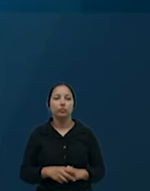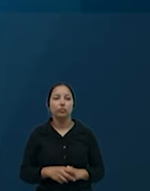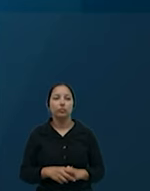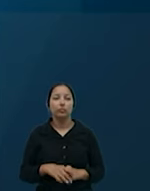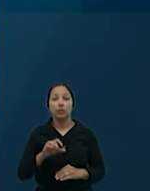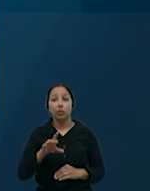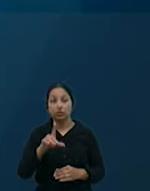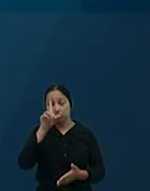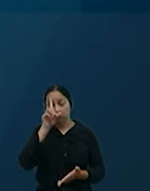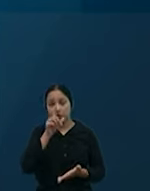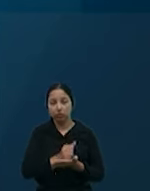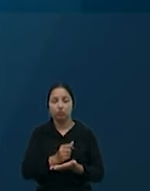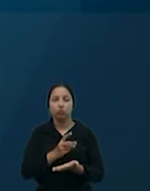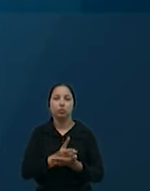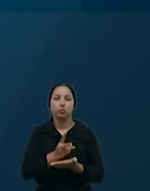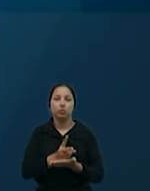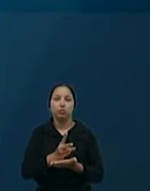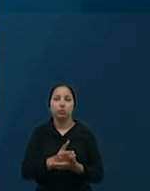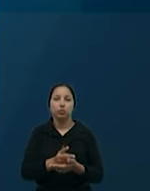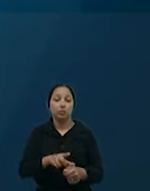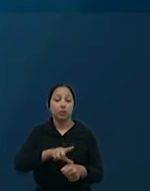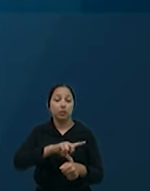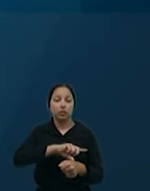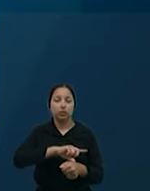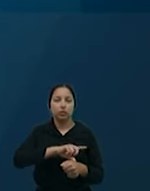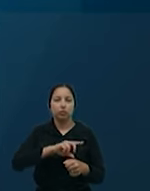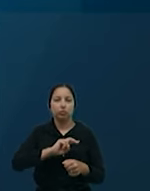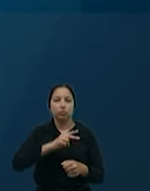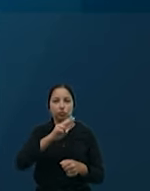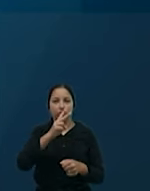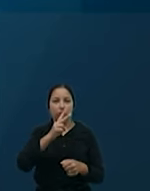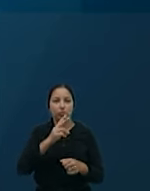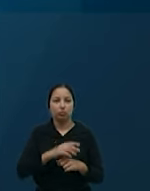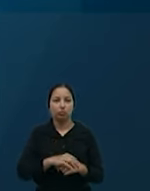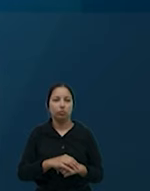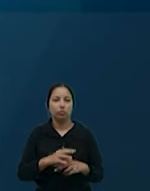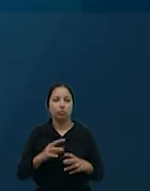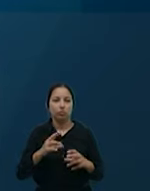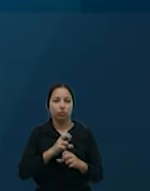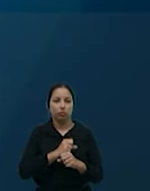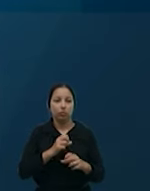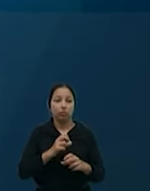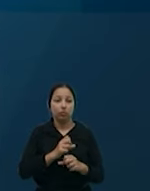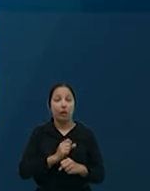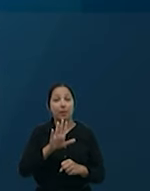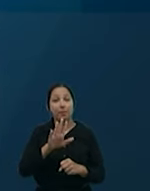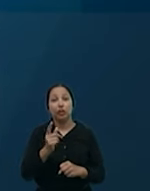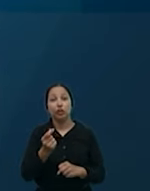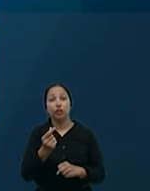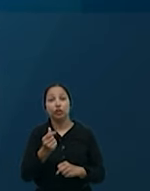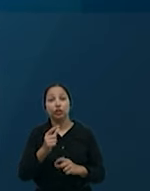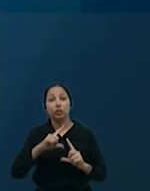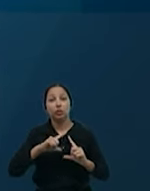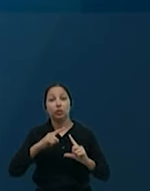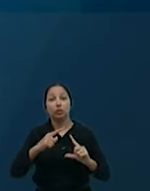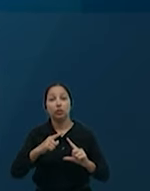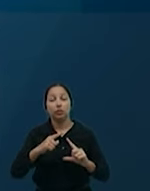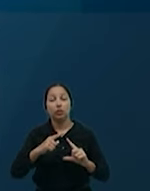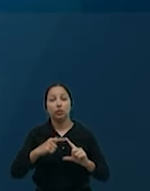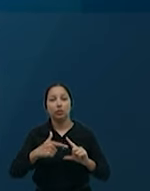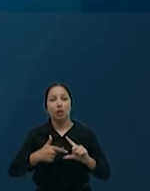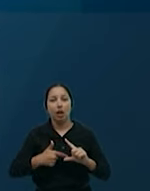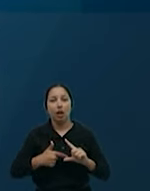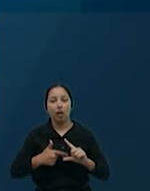de retroagir o valor já na moeda atual, ao evento danoso, vai aumentar.